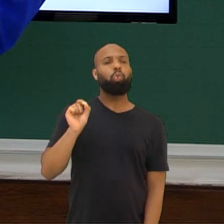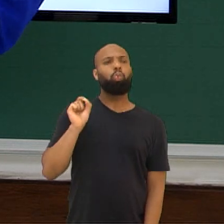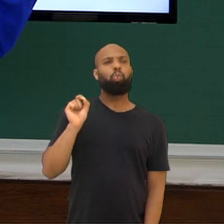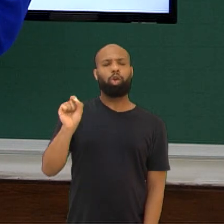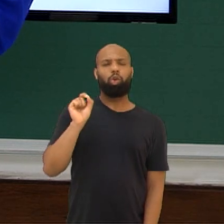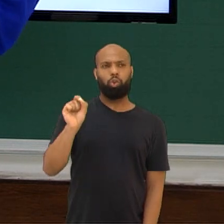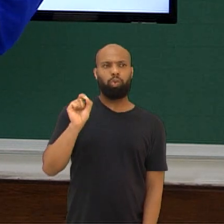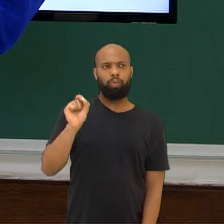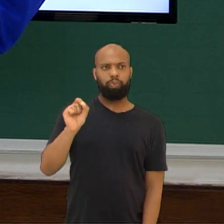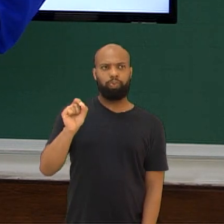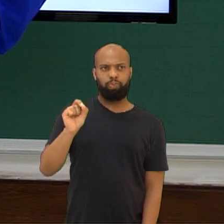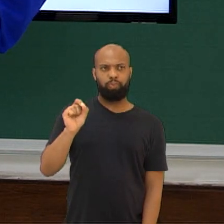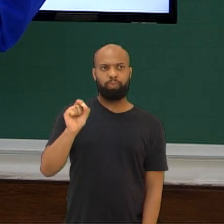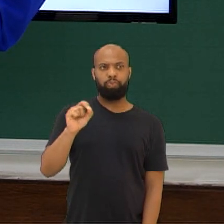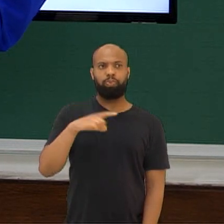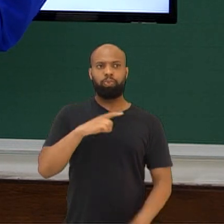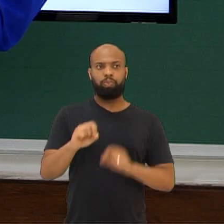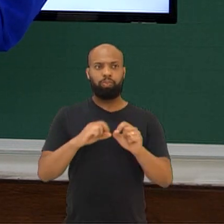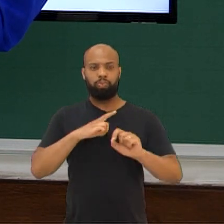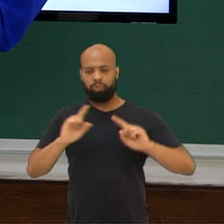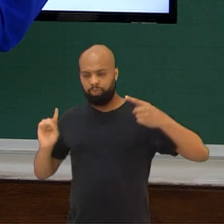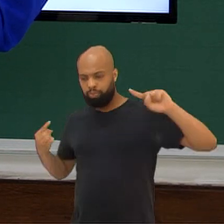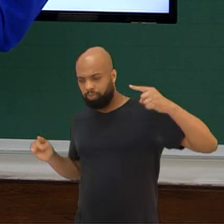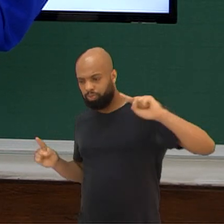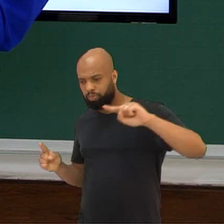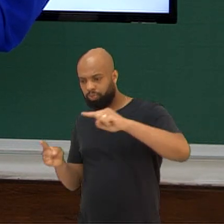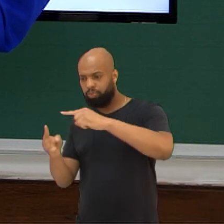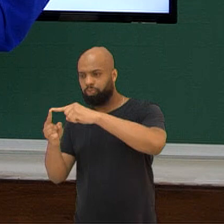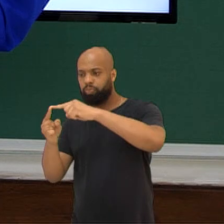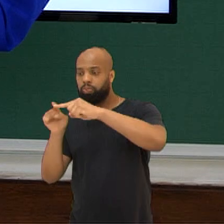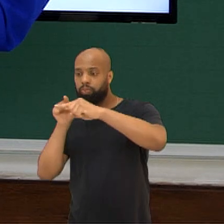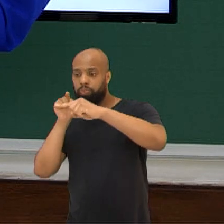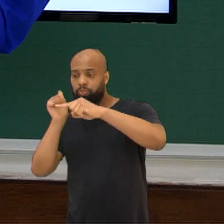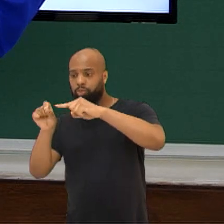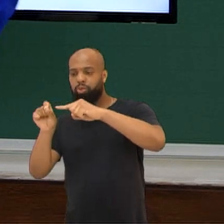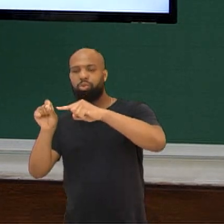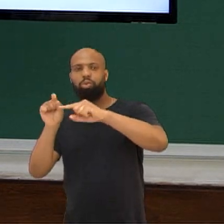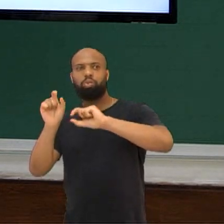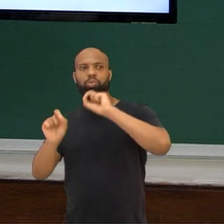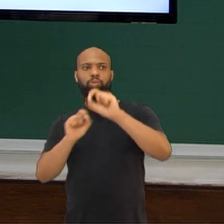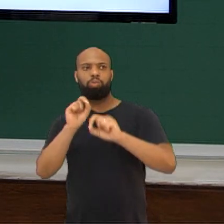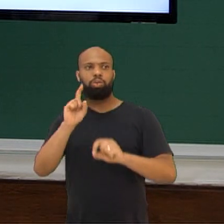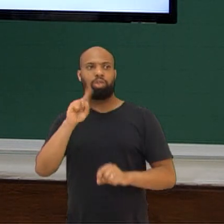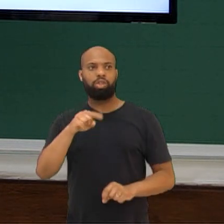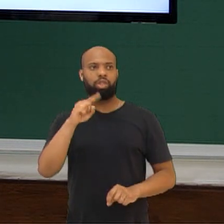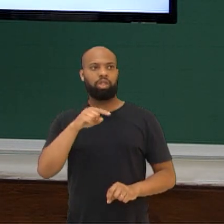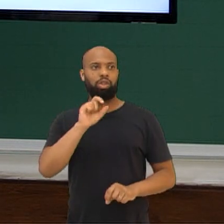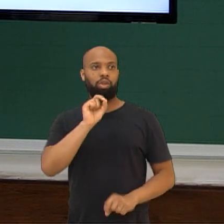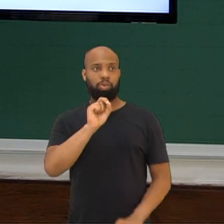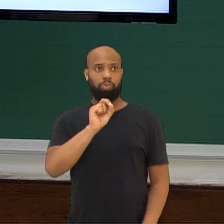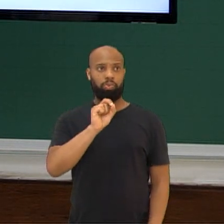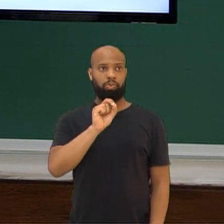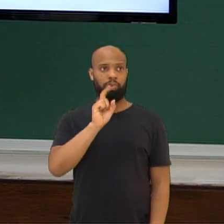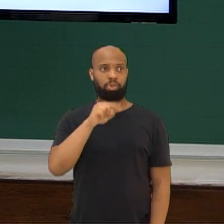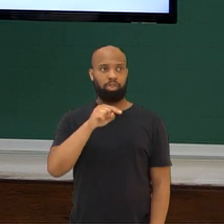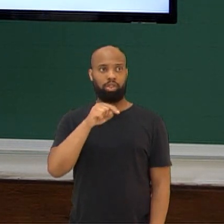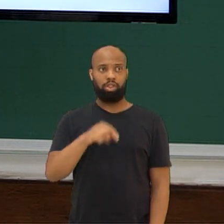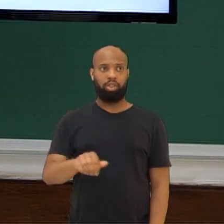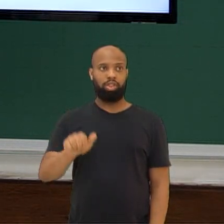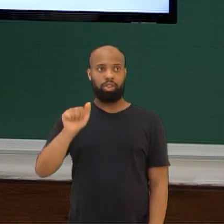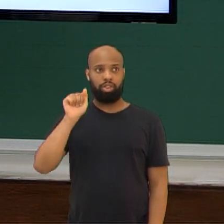do X com o Y, esse ponto aqui, que seria quem? O meu